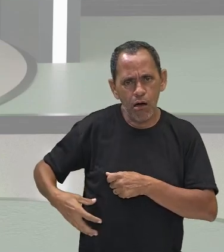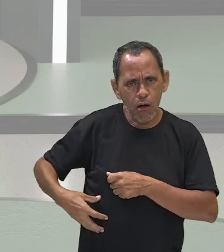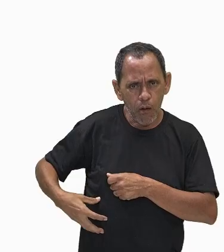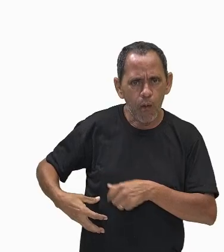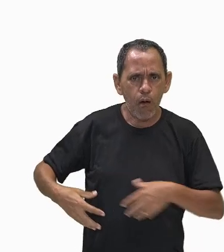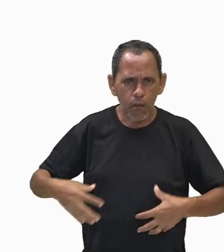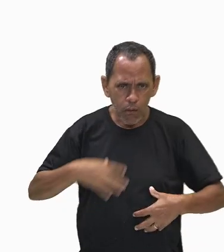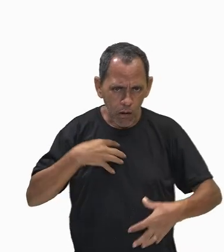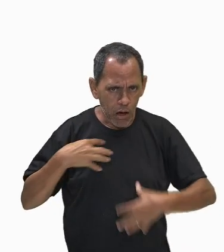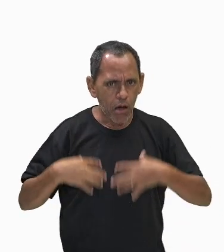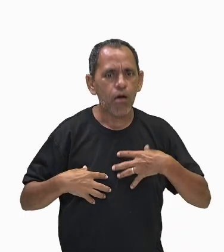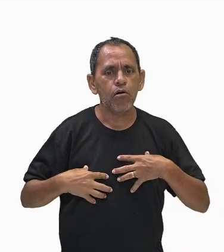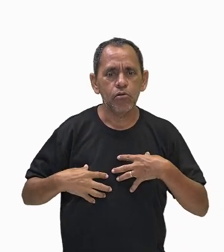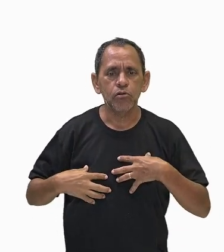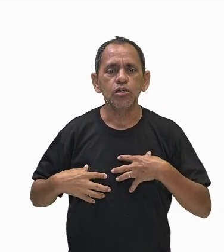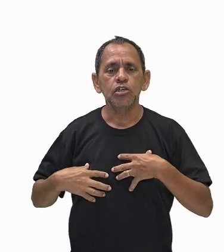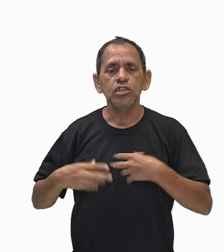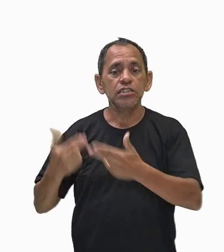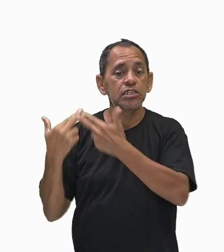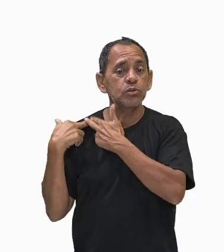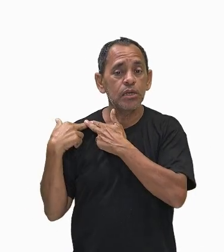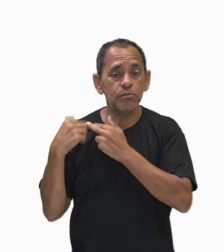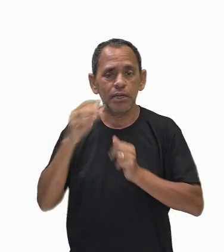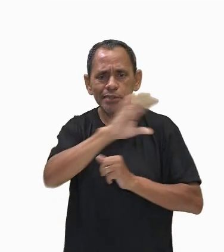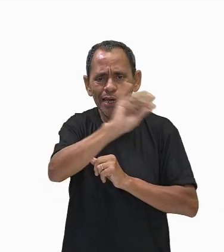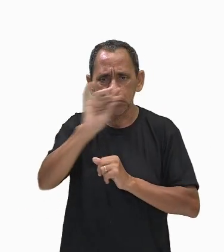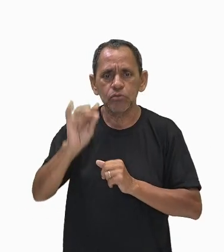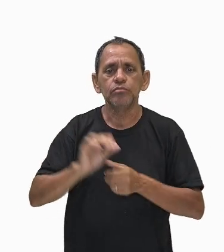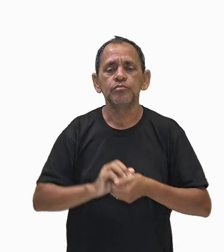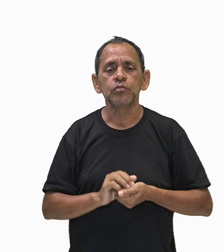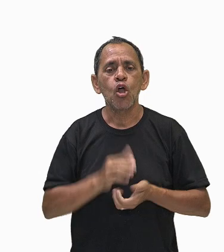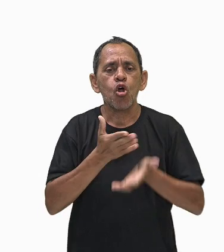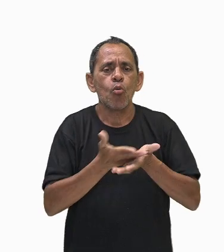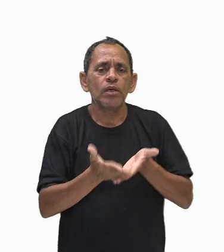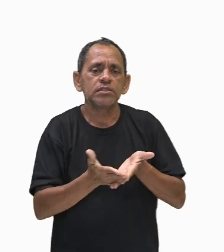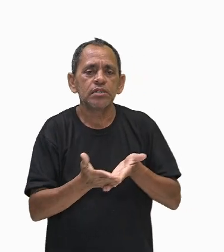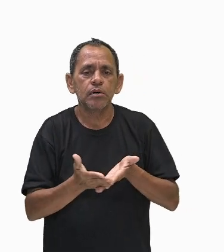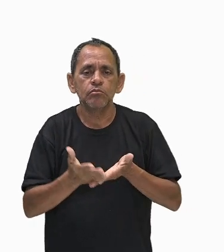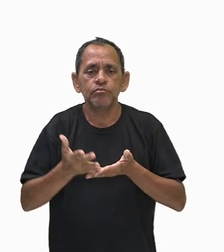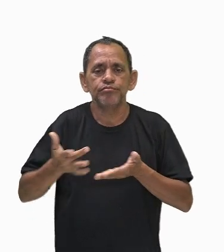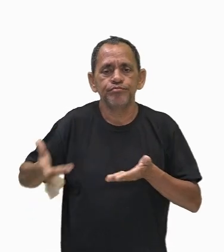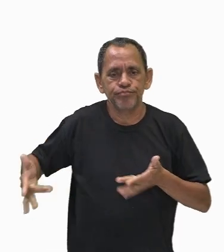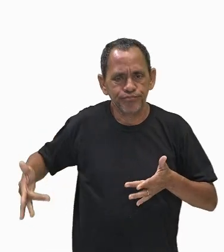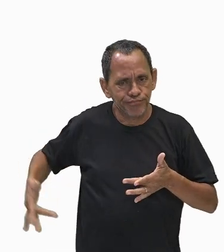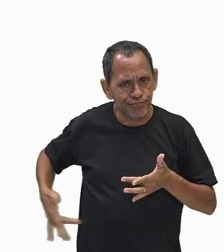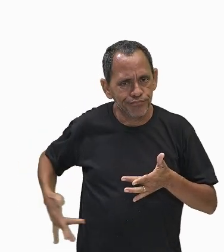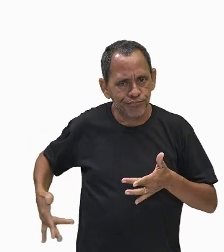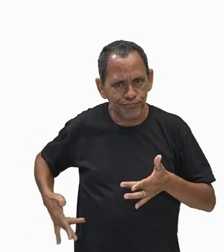sua função. A começar aí pelos rins.